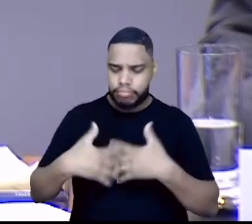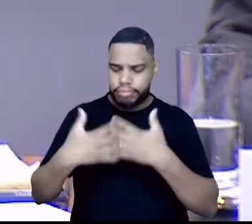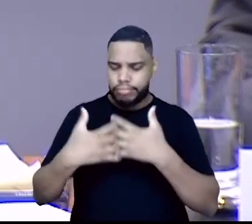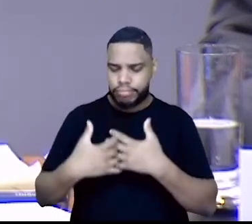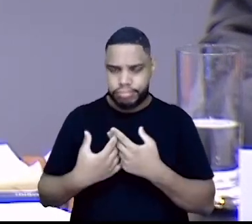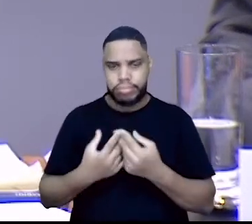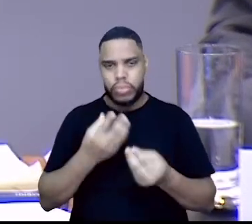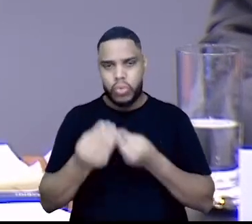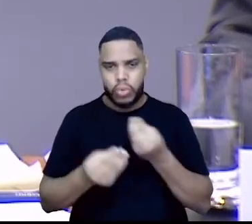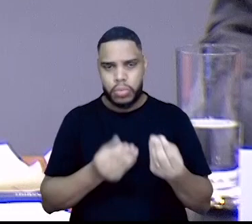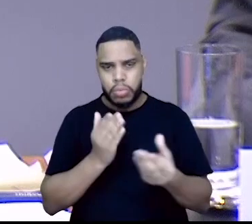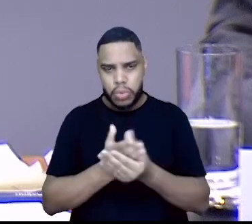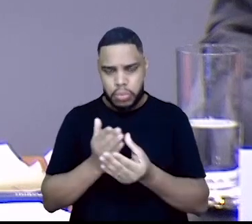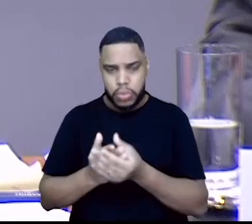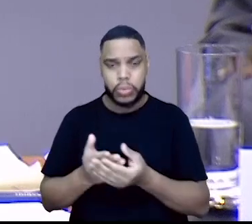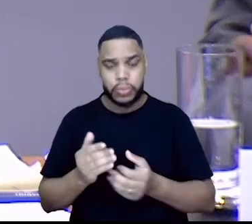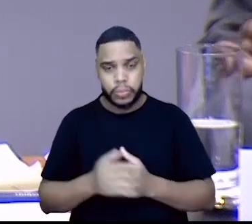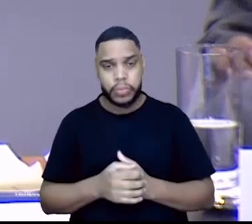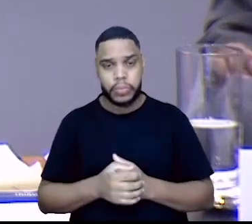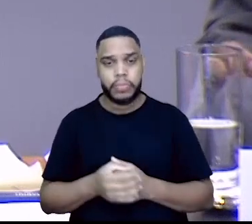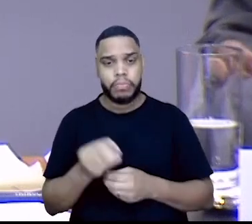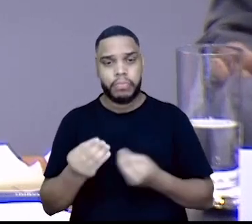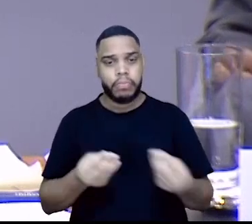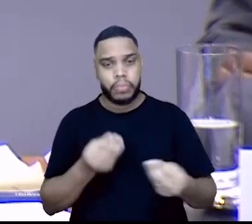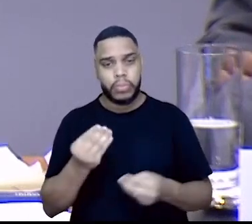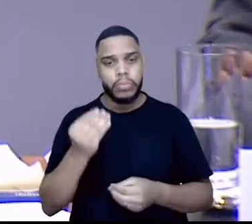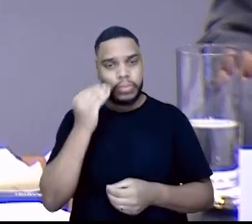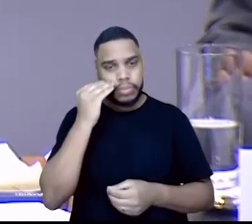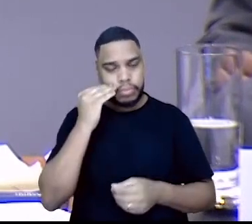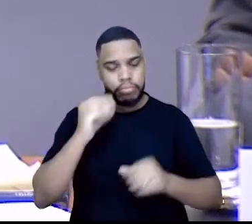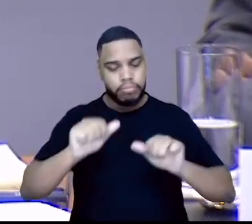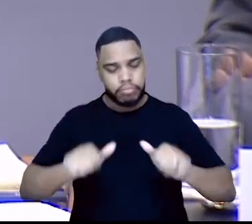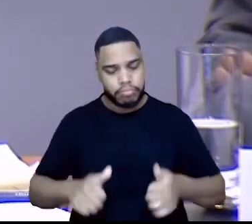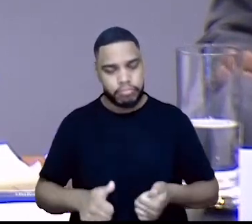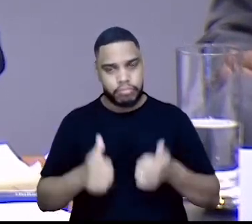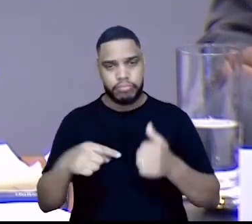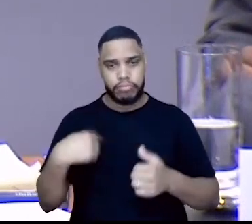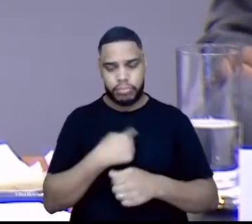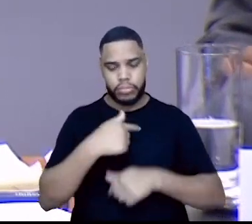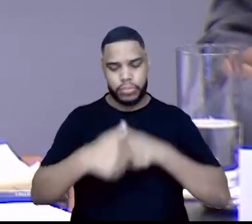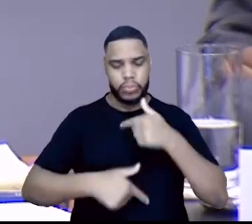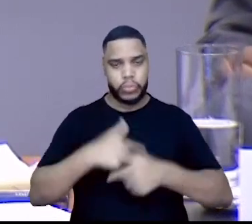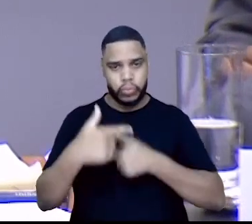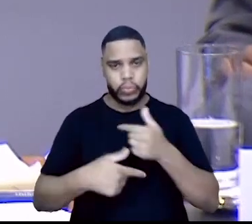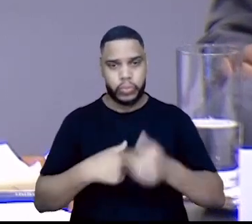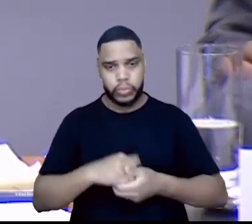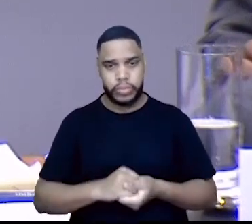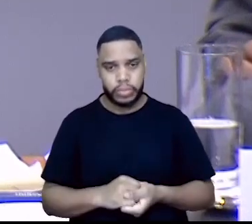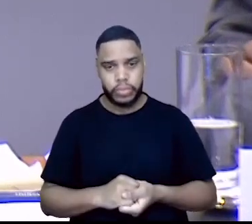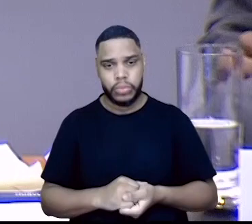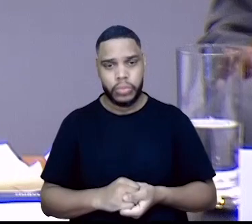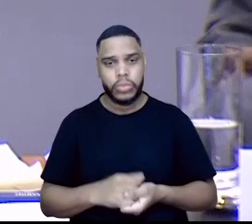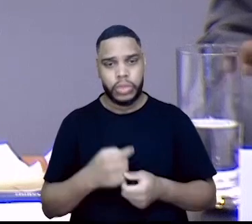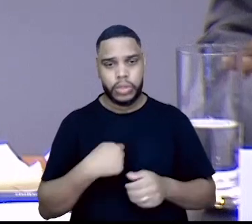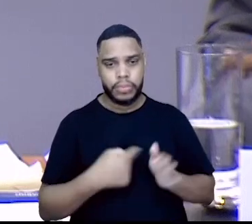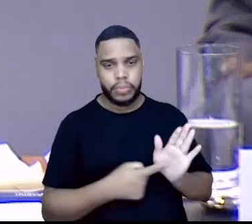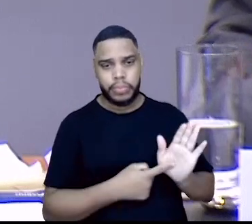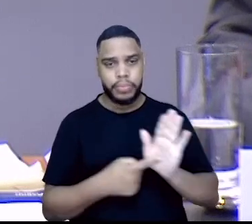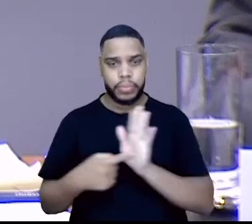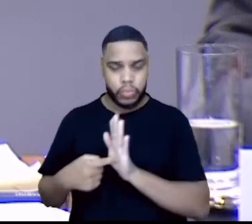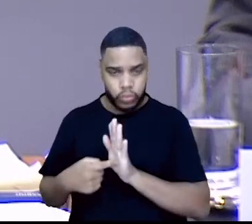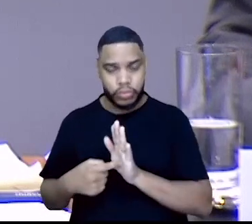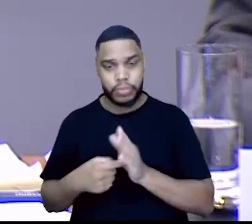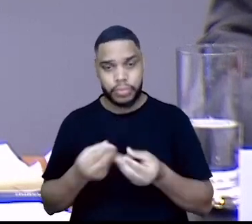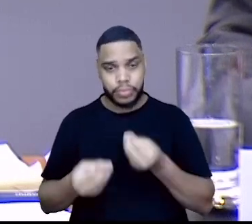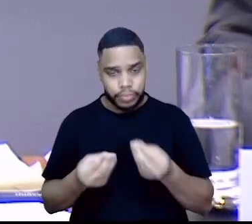sobre ele e procurar aprimorar a nossa atuação, que eu faço essa minha apresentação, que dividi, como